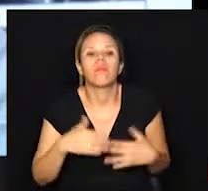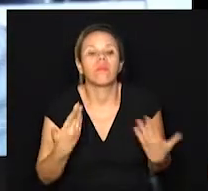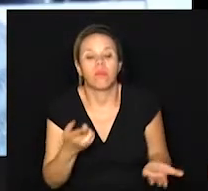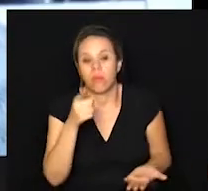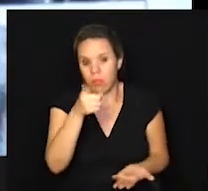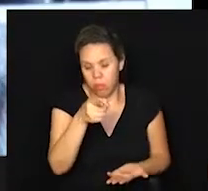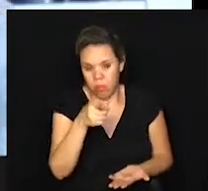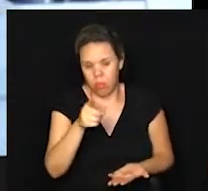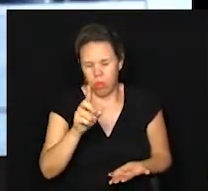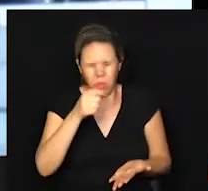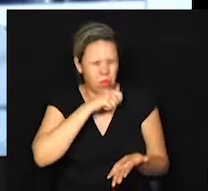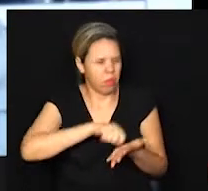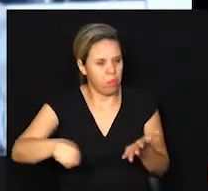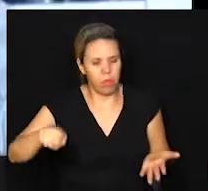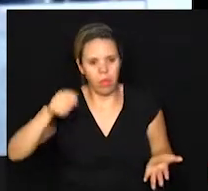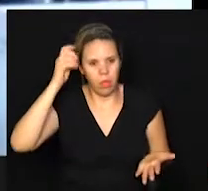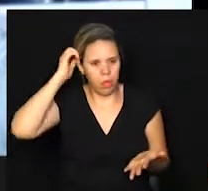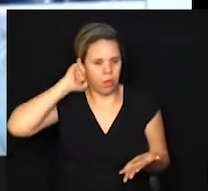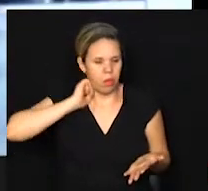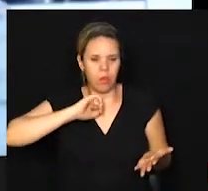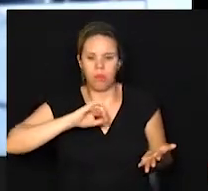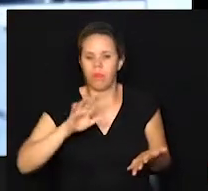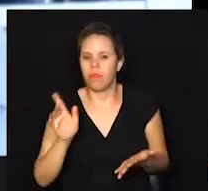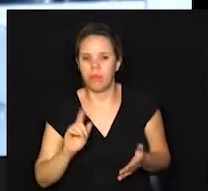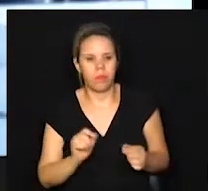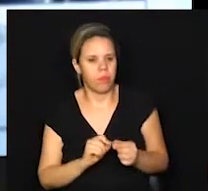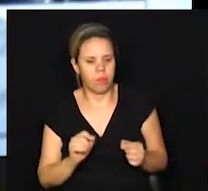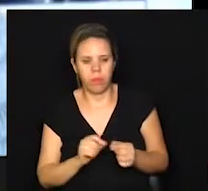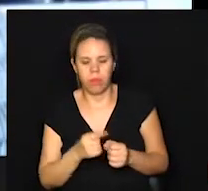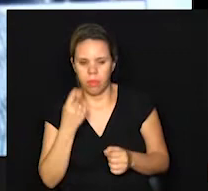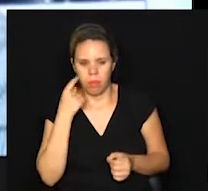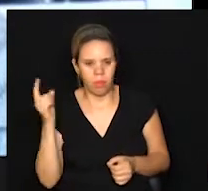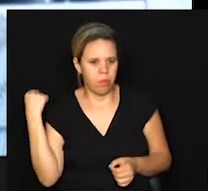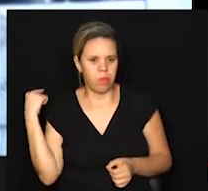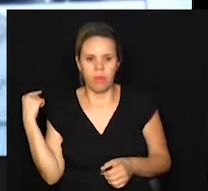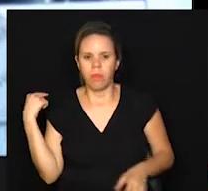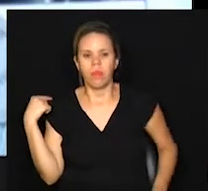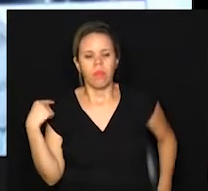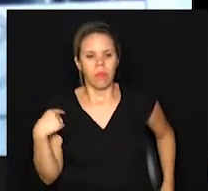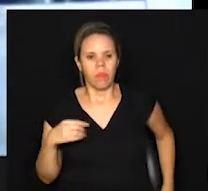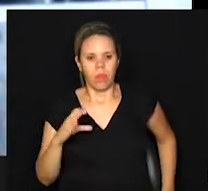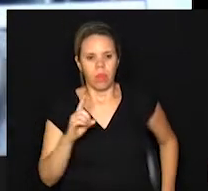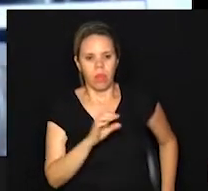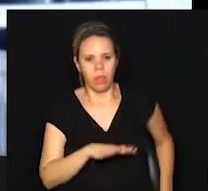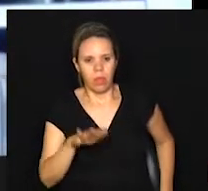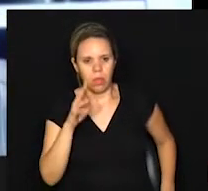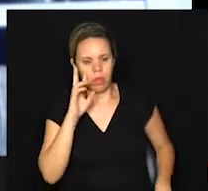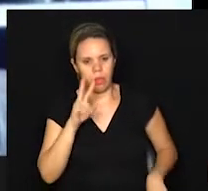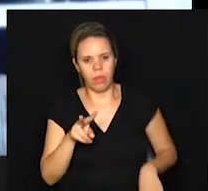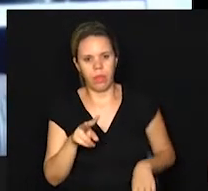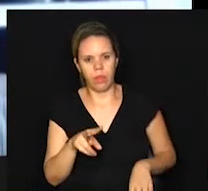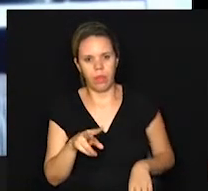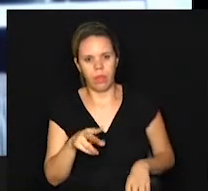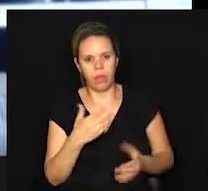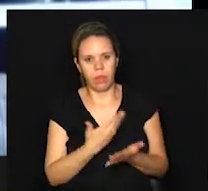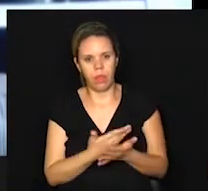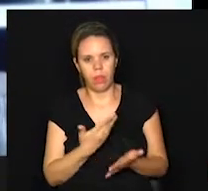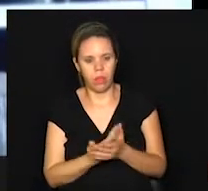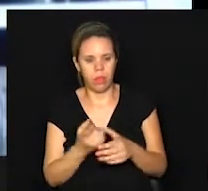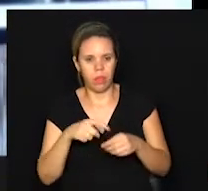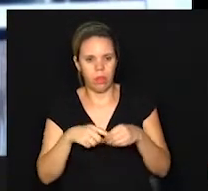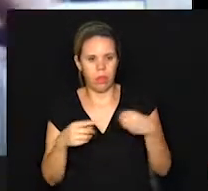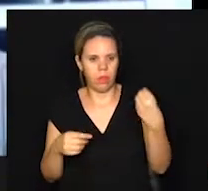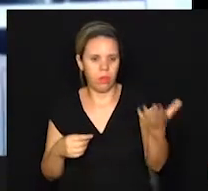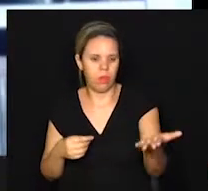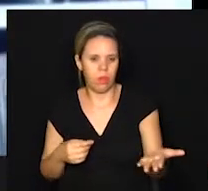não assinou, e como não foi na sexta-feira, o coordenador geral vai ver de dar as suas aulas de volta, então